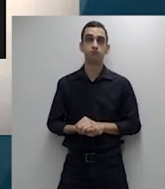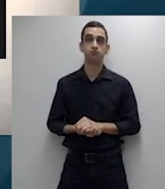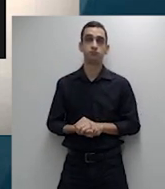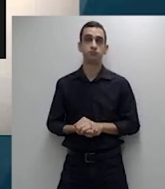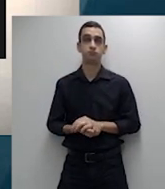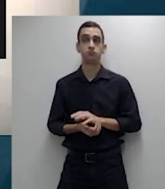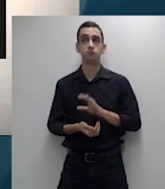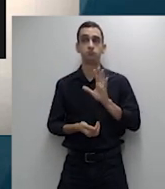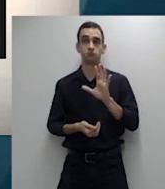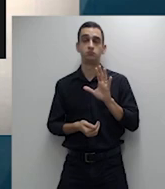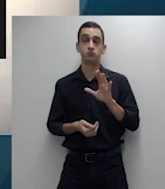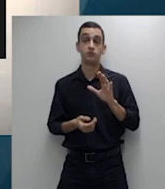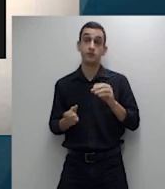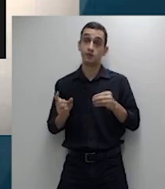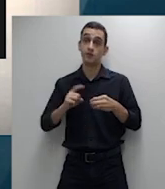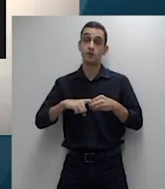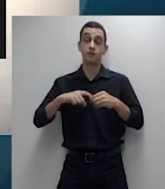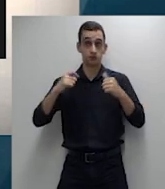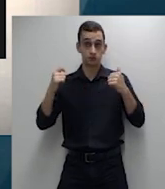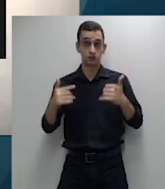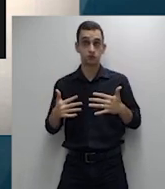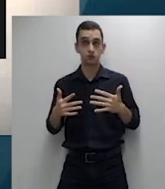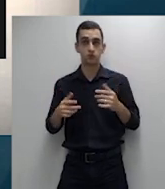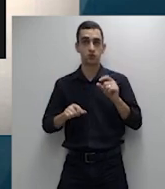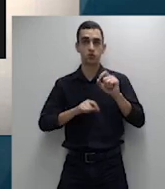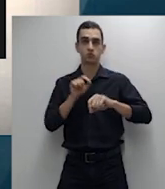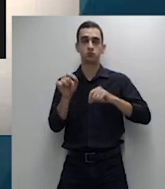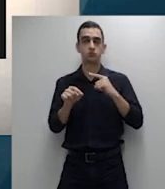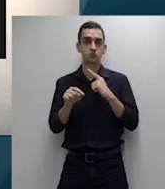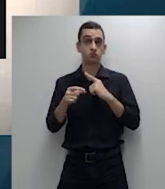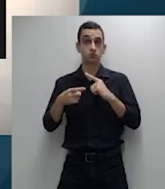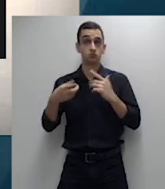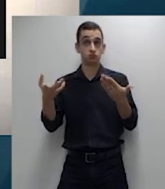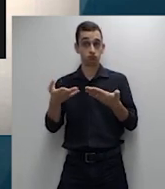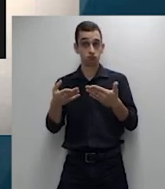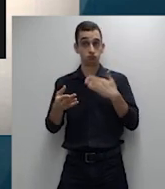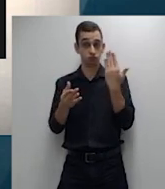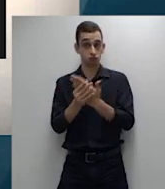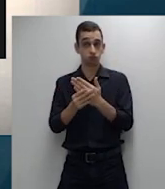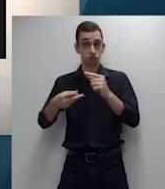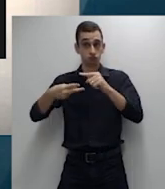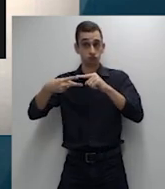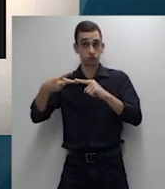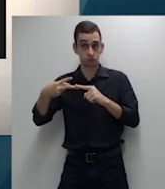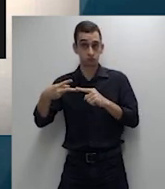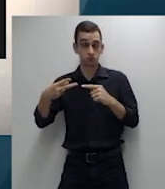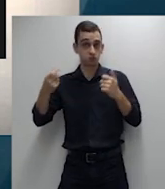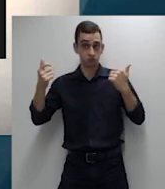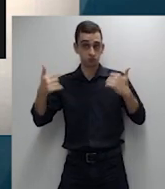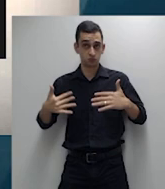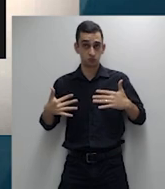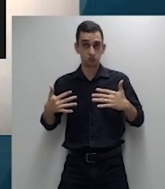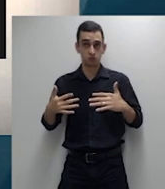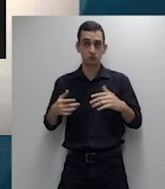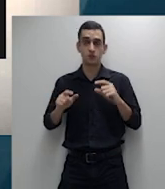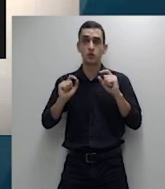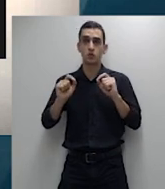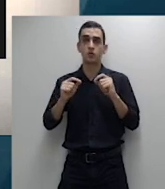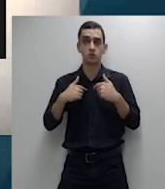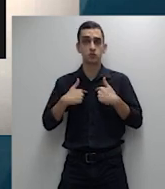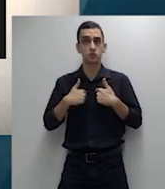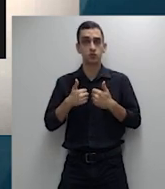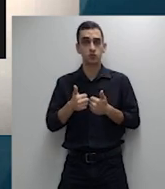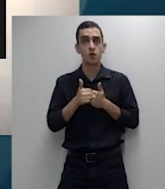voltando novamente os olhos para os dois casos concretos eu eu sou isso a presidente